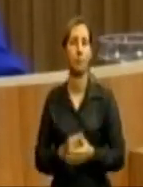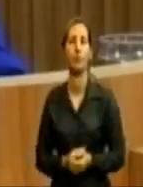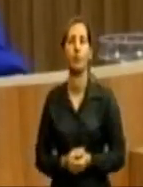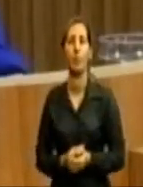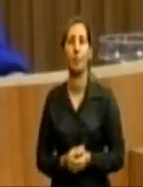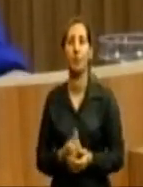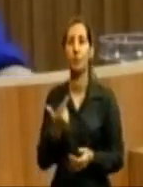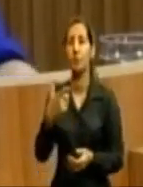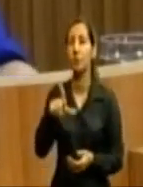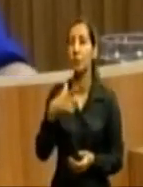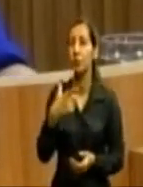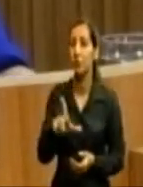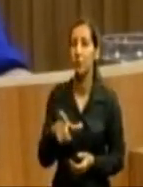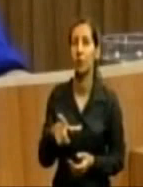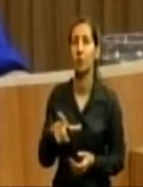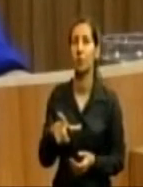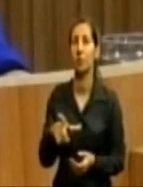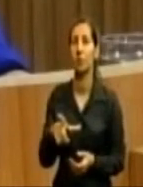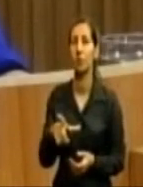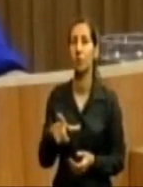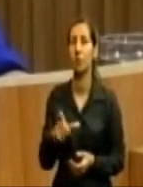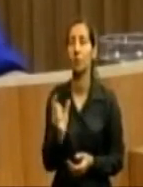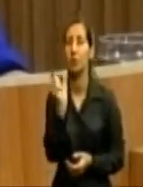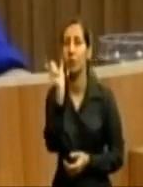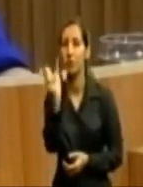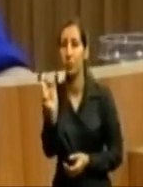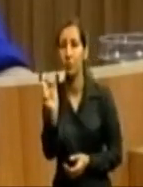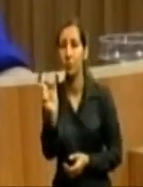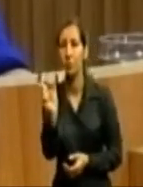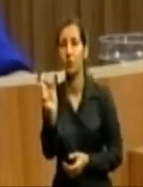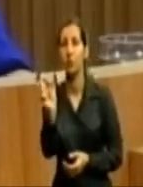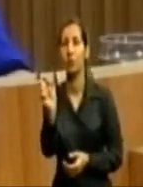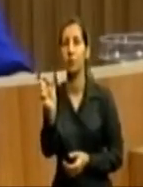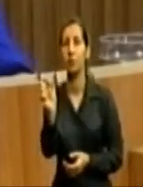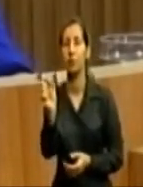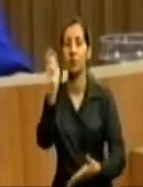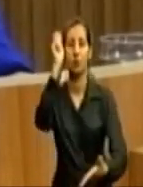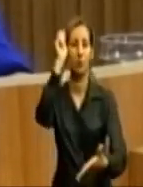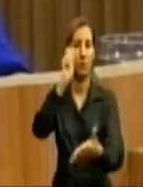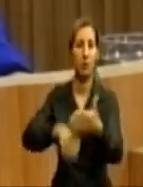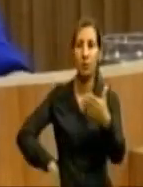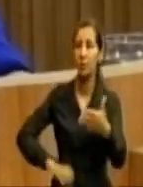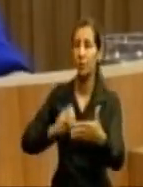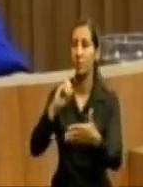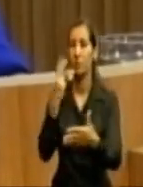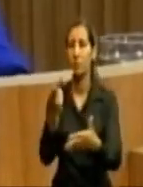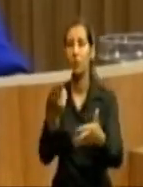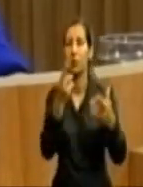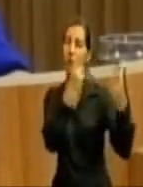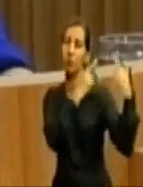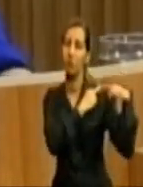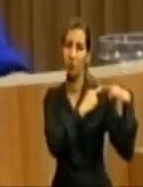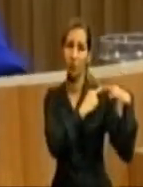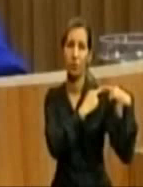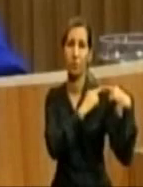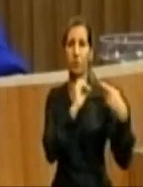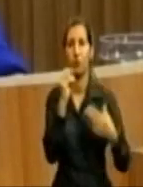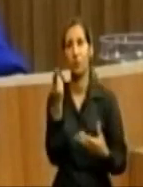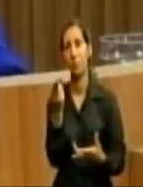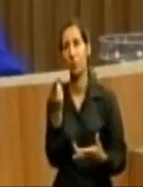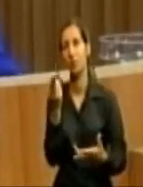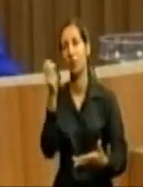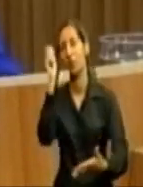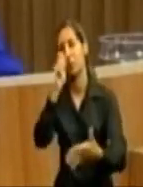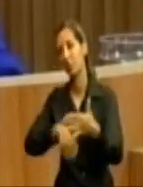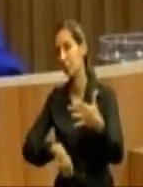não existe qualquer dispositivo que penalize ou responsabilize ou